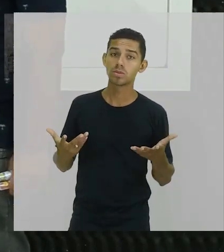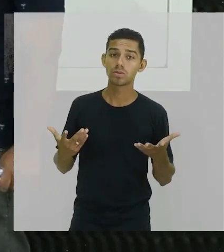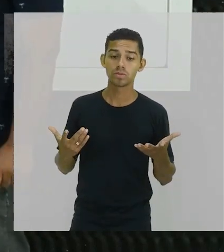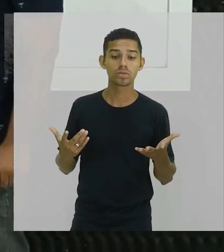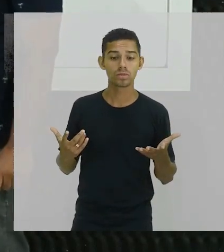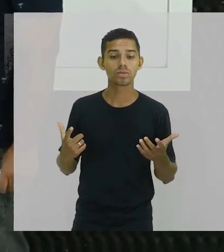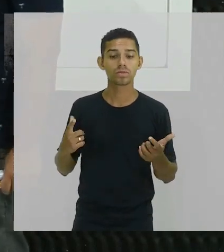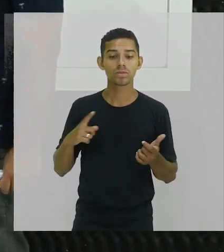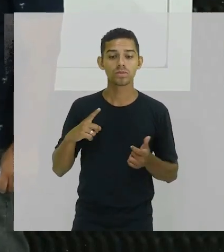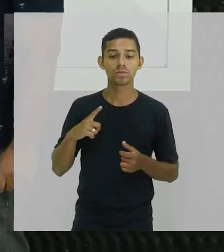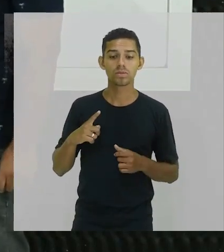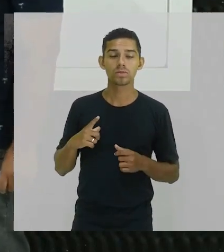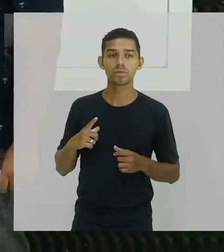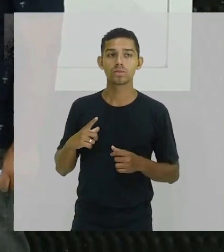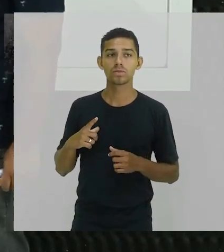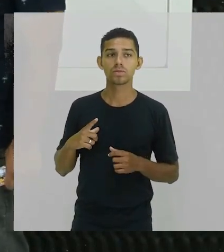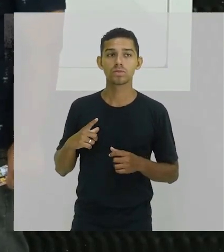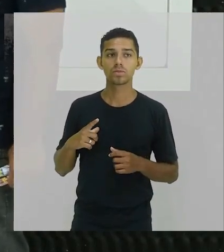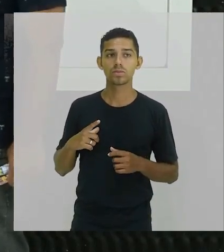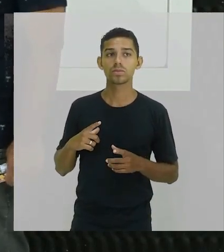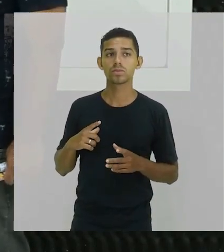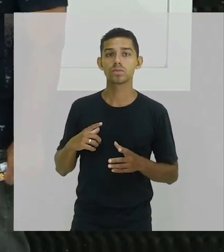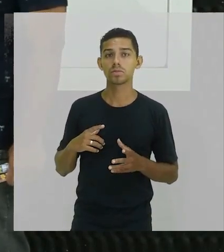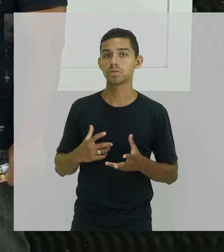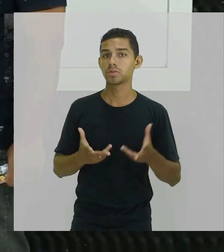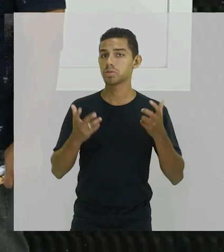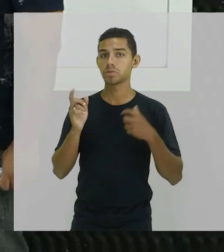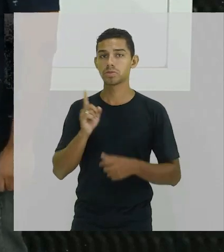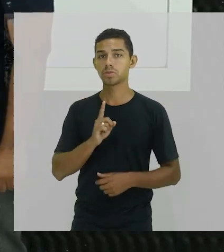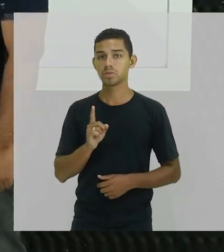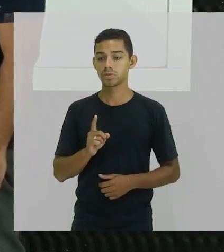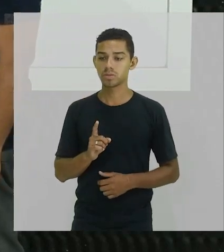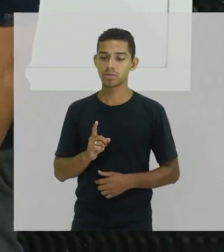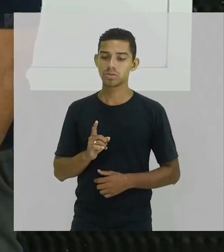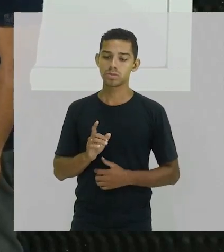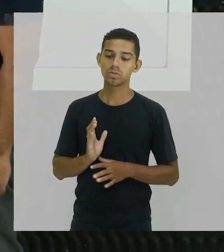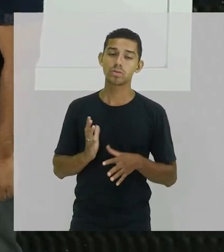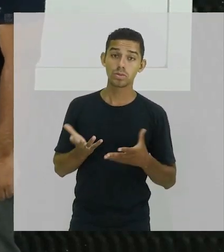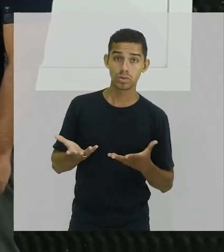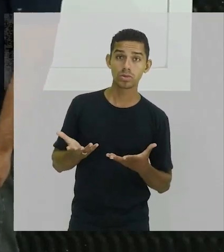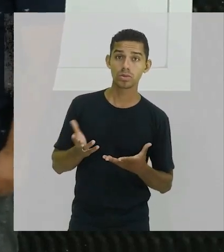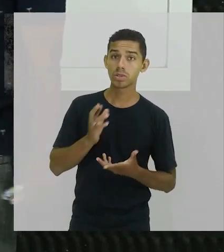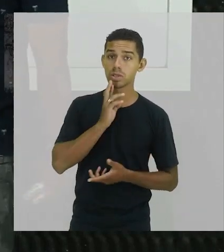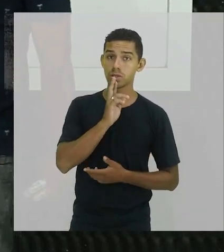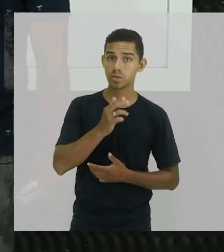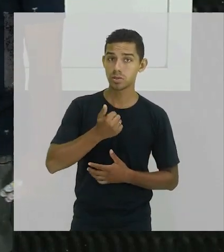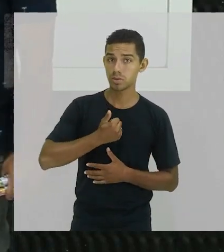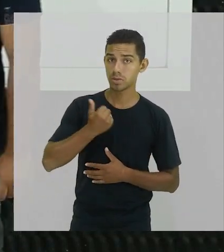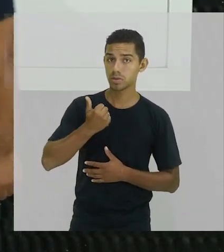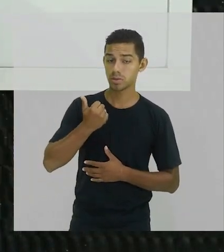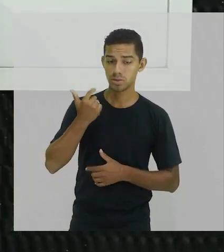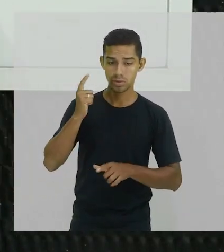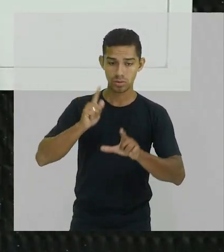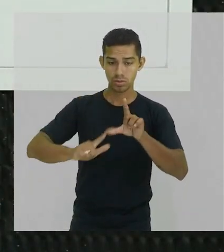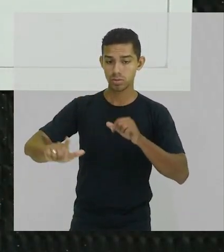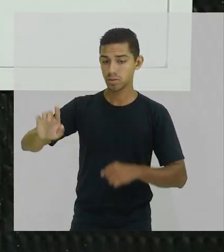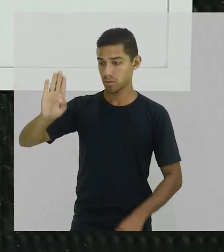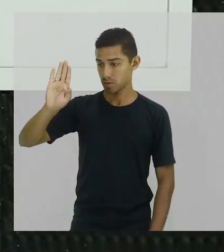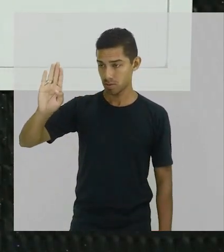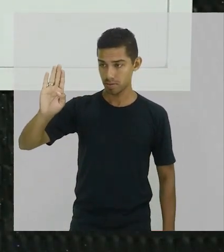acabam passando aqui, né, despercebidos, certo? Então, resposta da primeira, letra